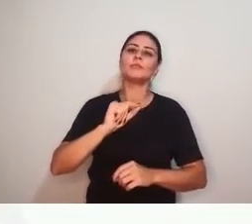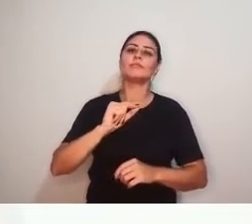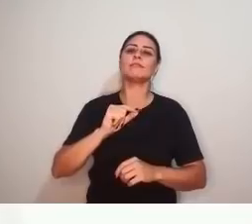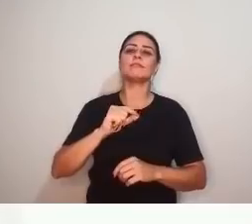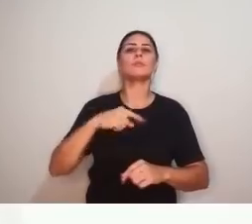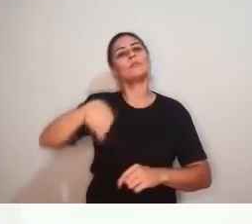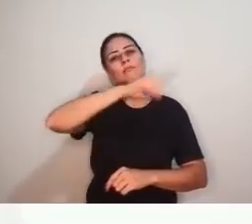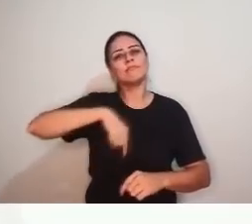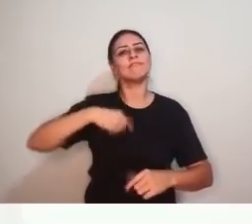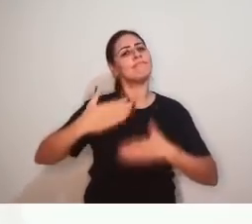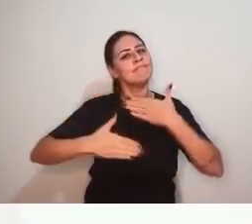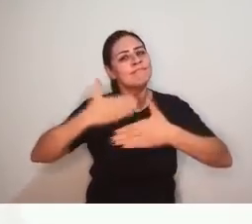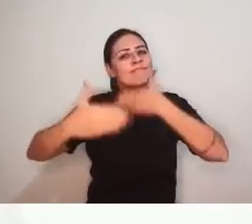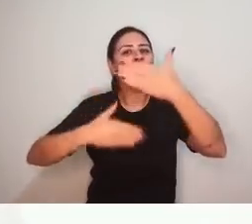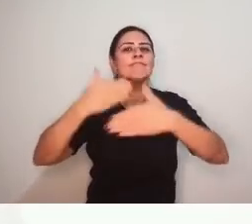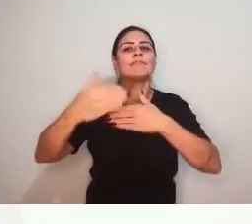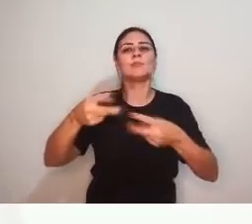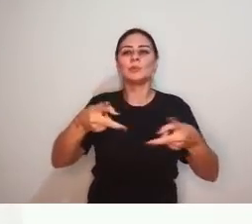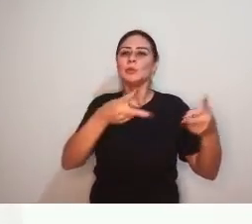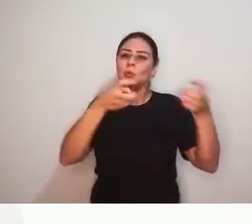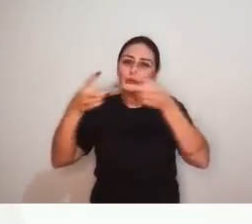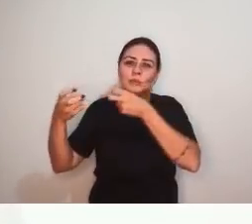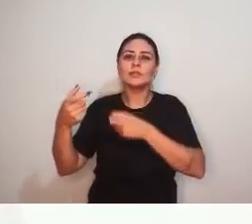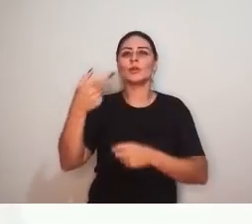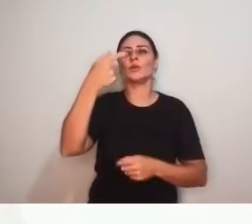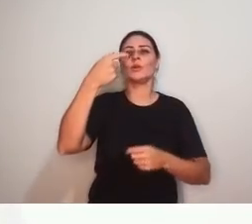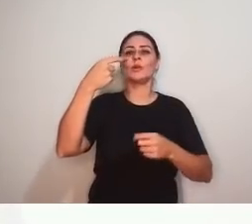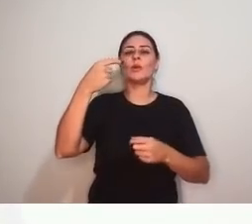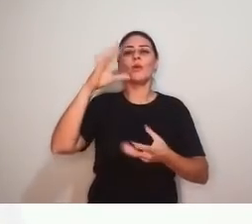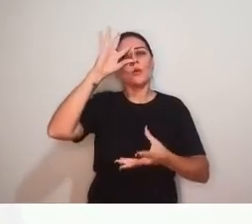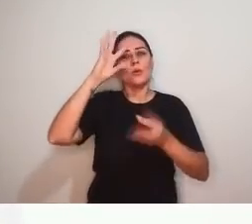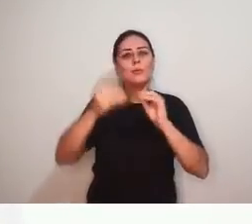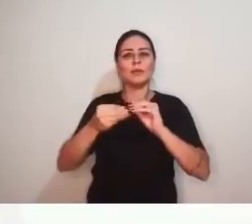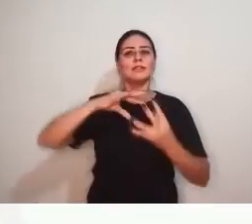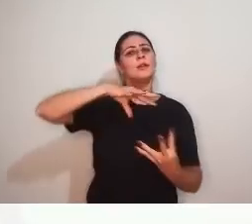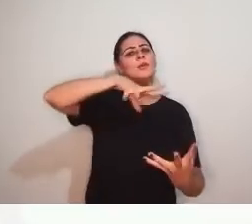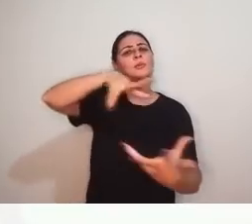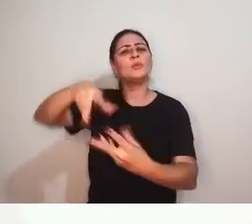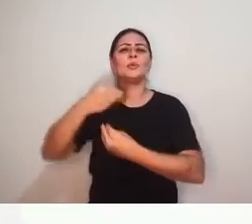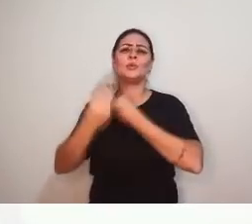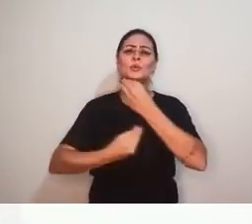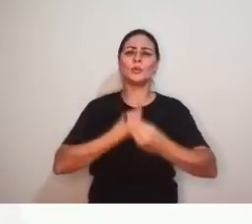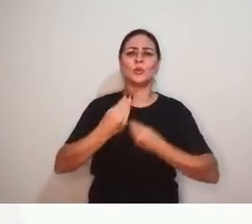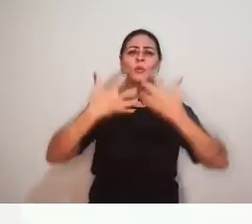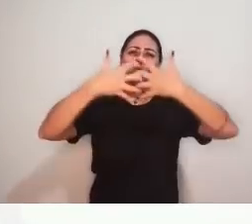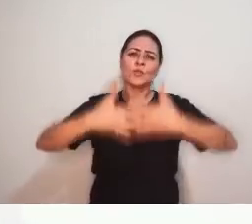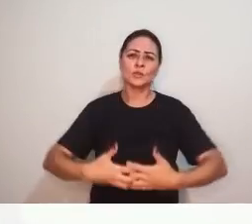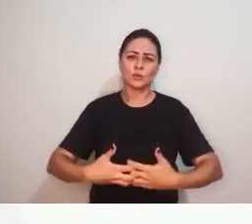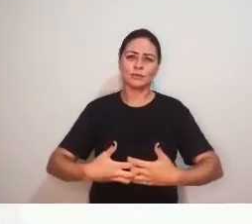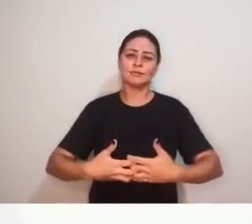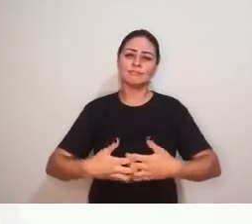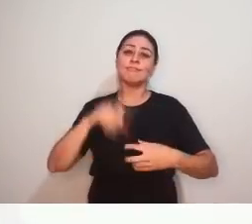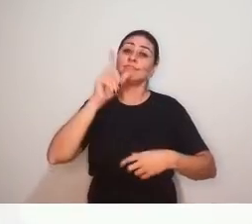Para que construa junto com o discente essa nova compreensão de mundo. Então, a discência, ela mais do que nunca, ela é